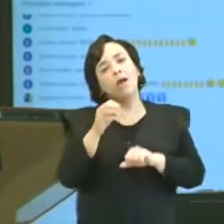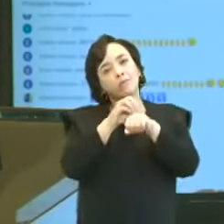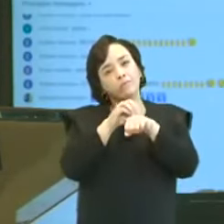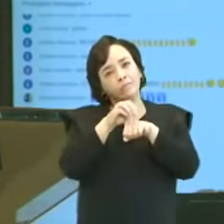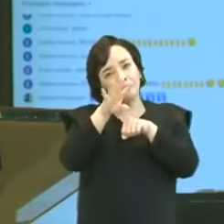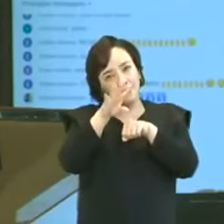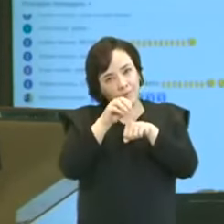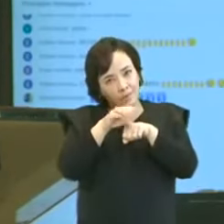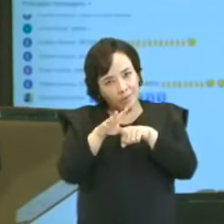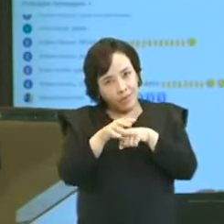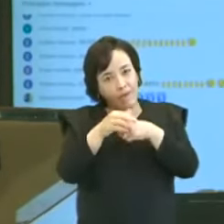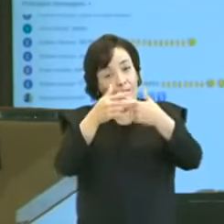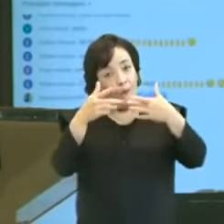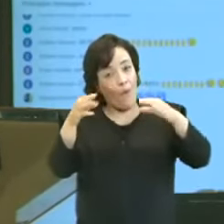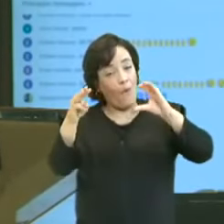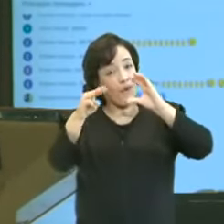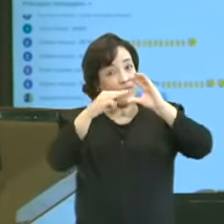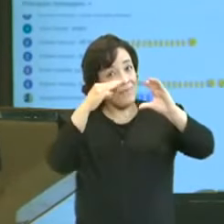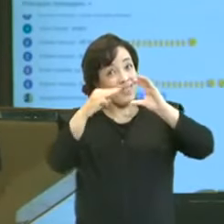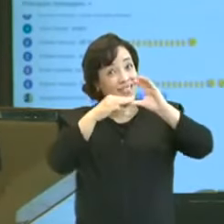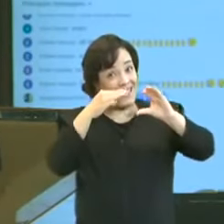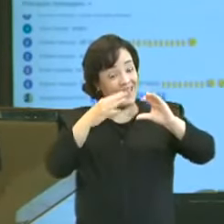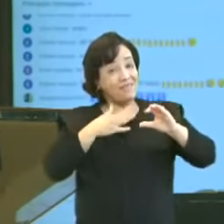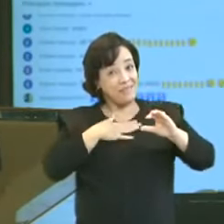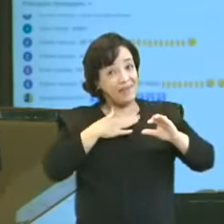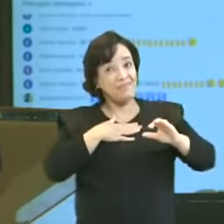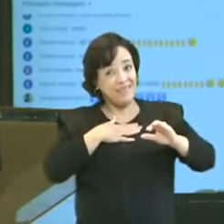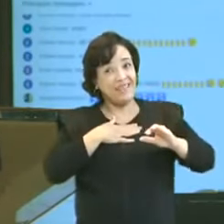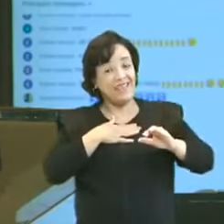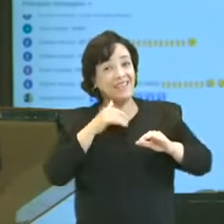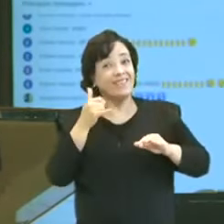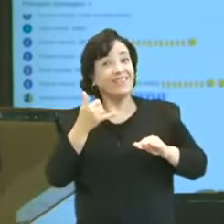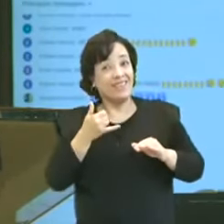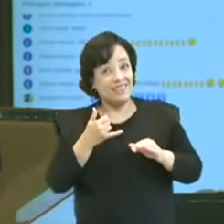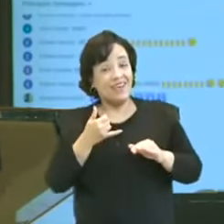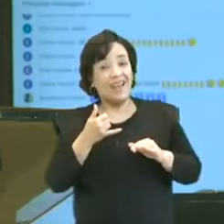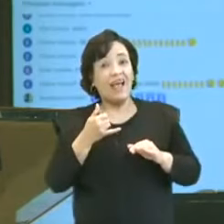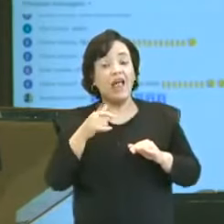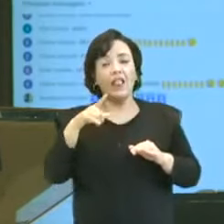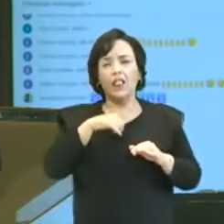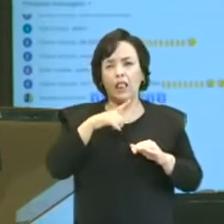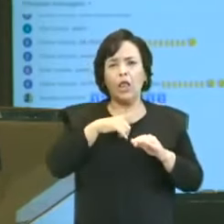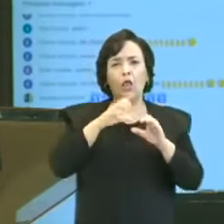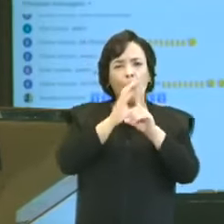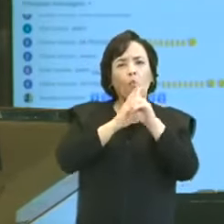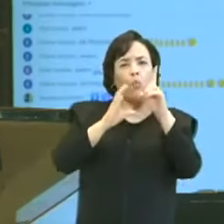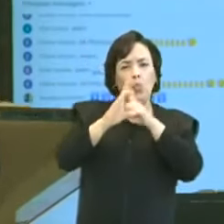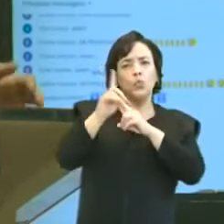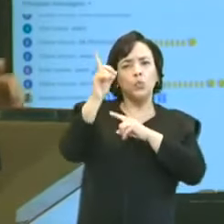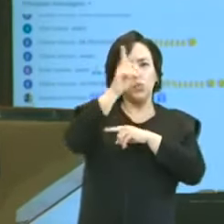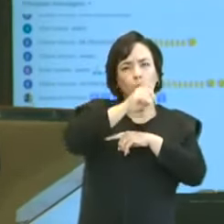com vocês algumas mensagens que chegaram no meu celular depois dos cultos de